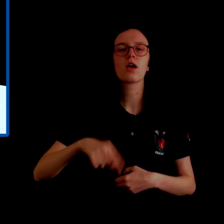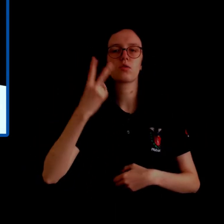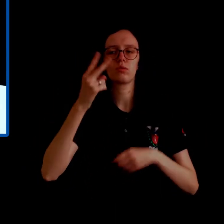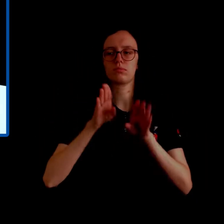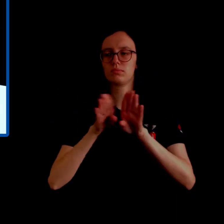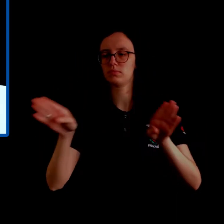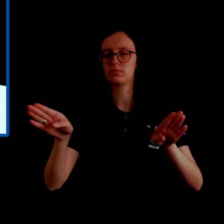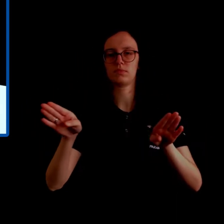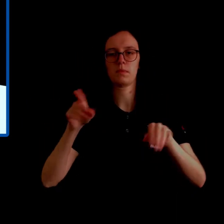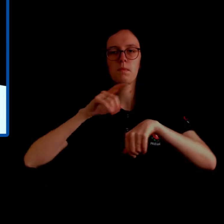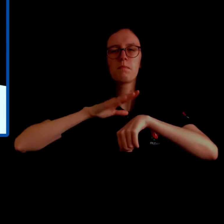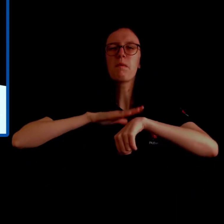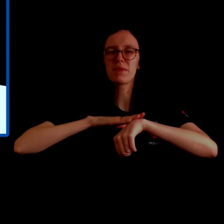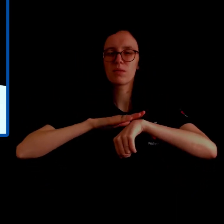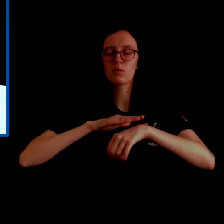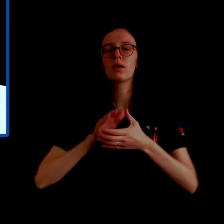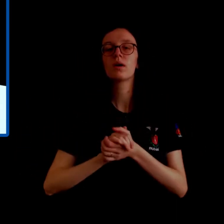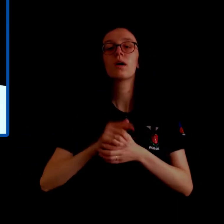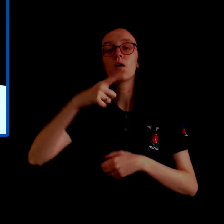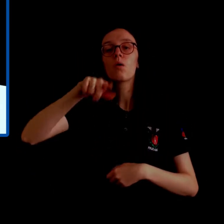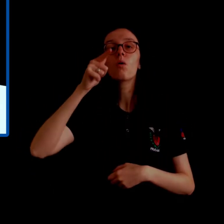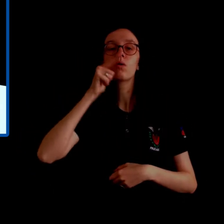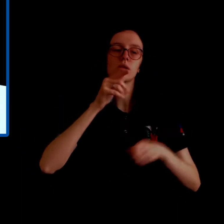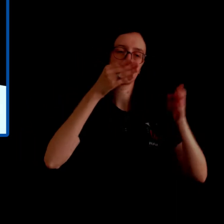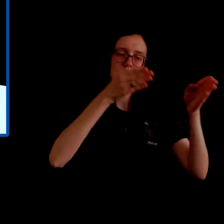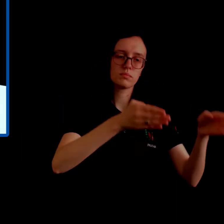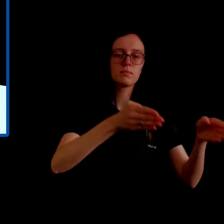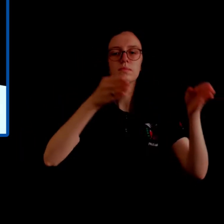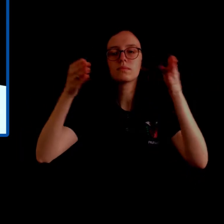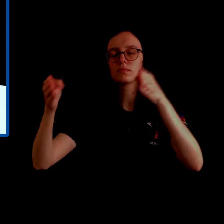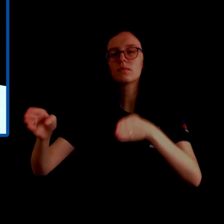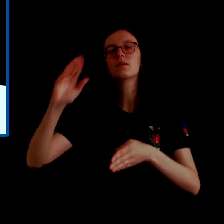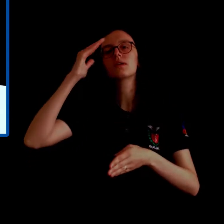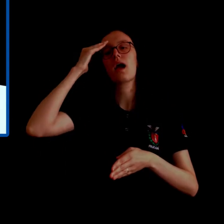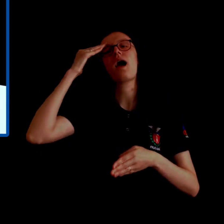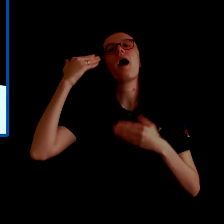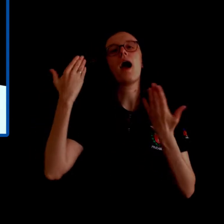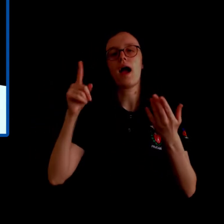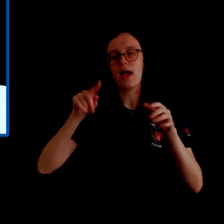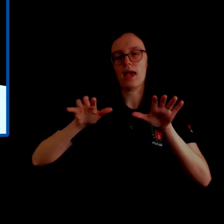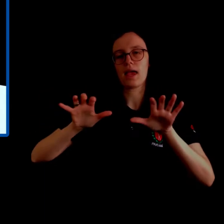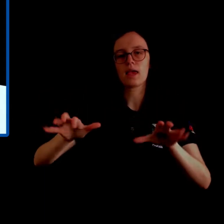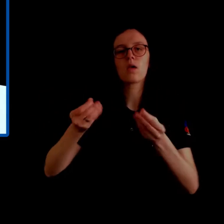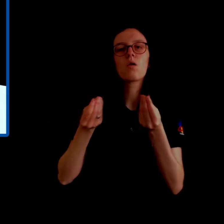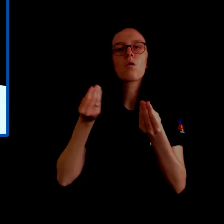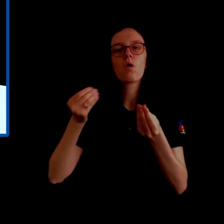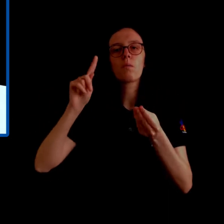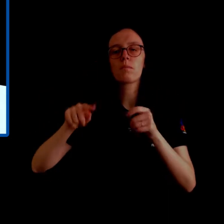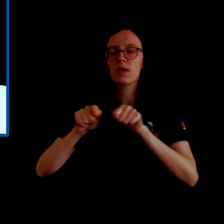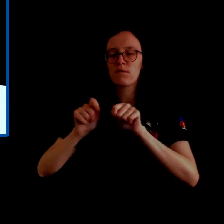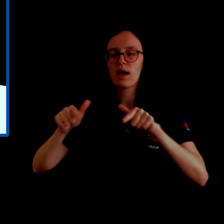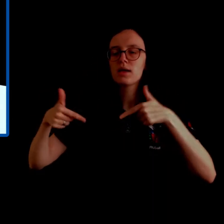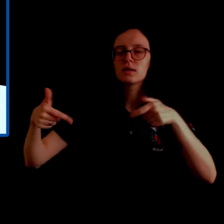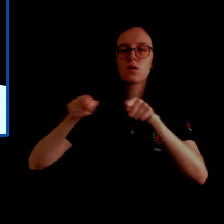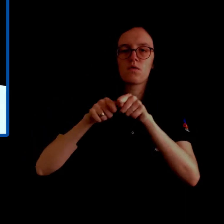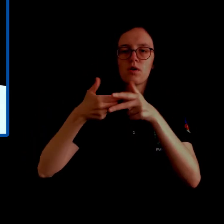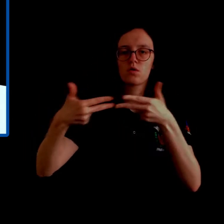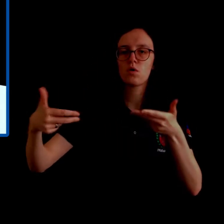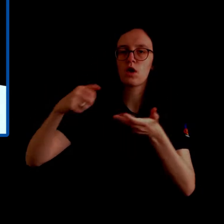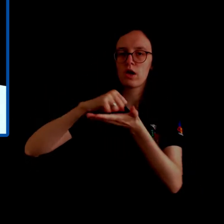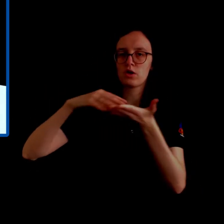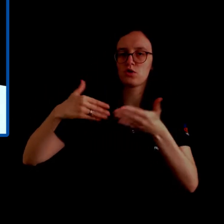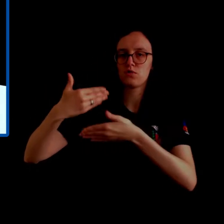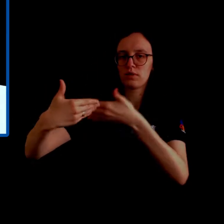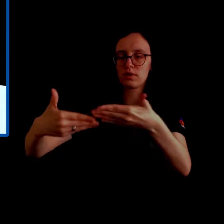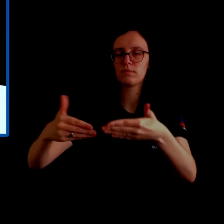momentos, para que vocês entendam o sentido das ações, das atividades. Então, o primeiro momento